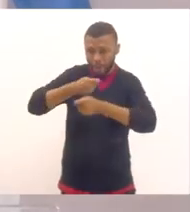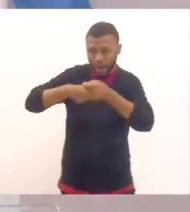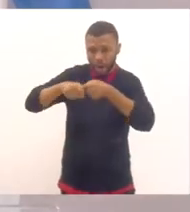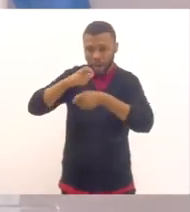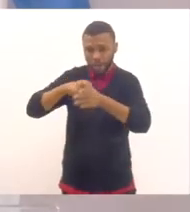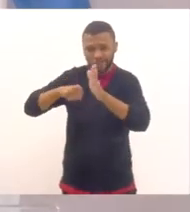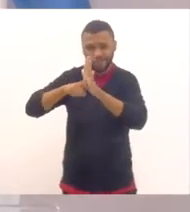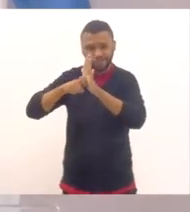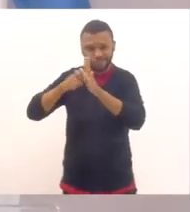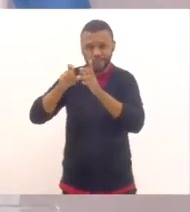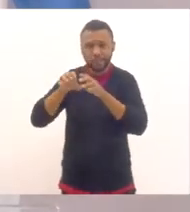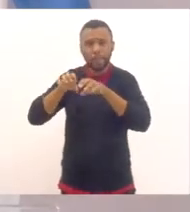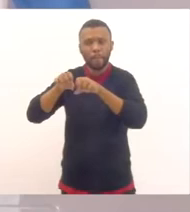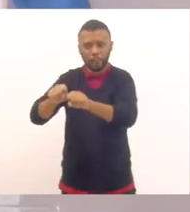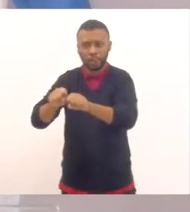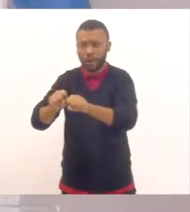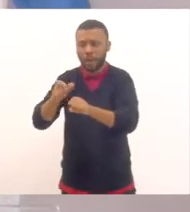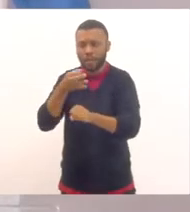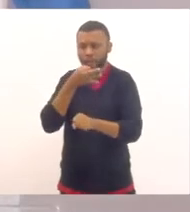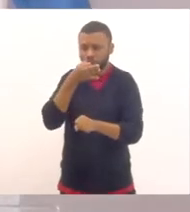alegação foi confirmada